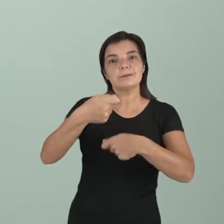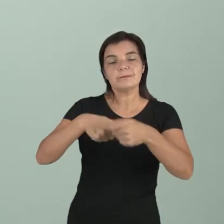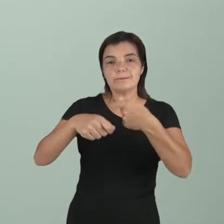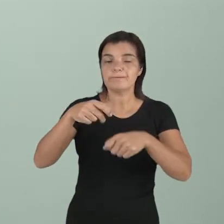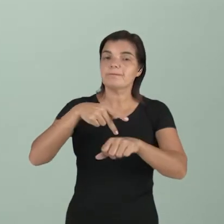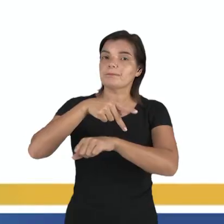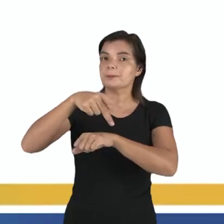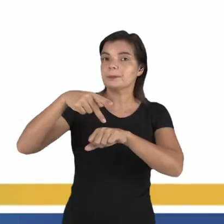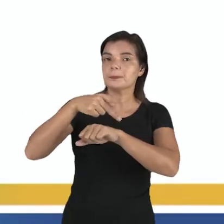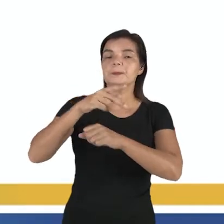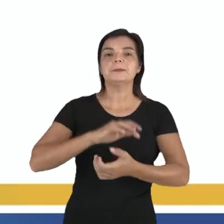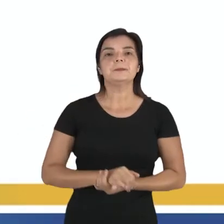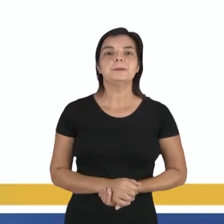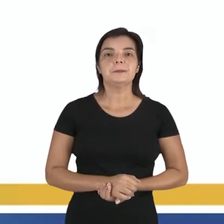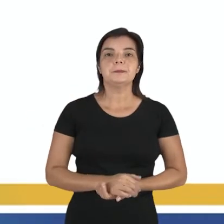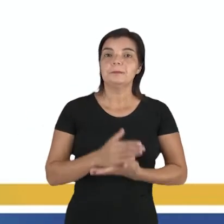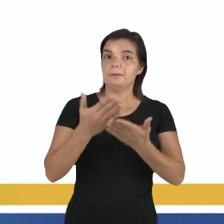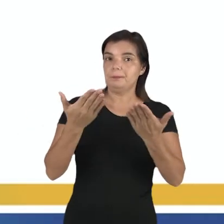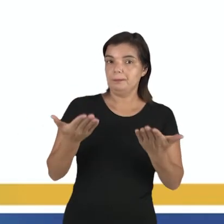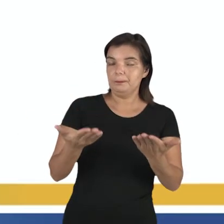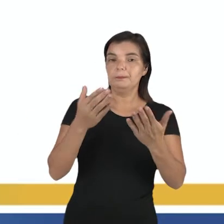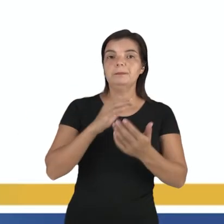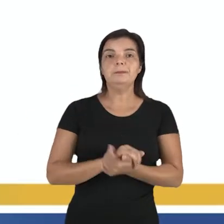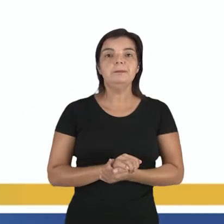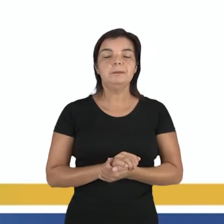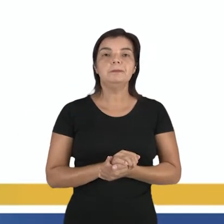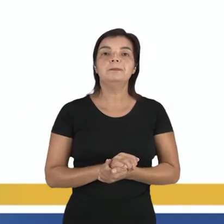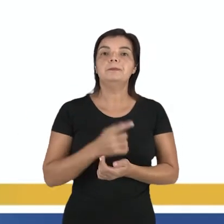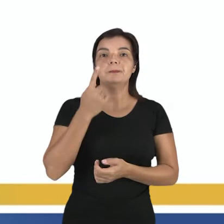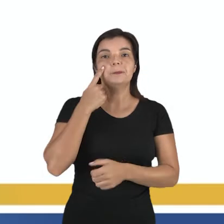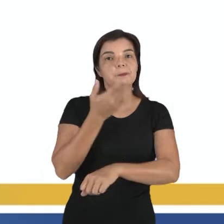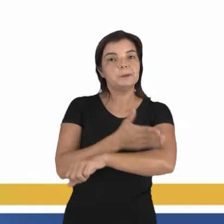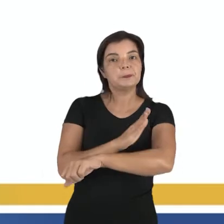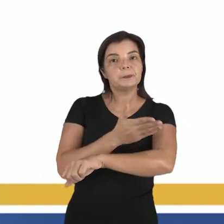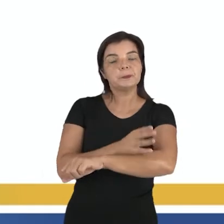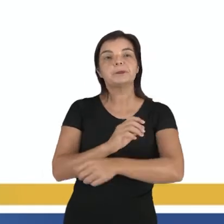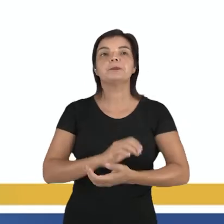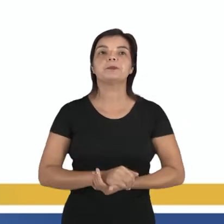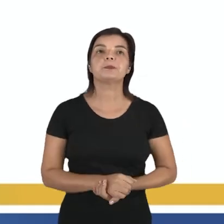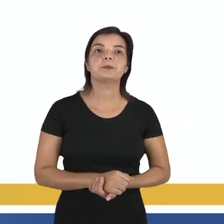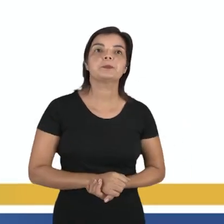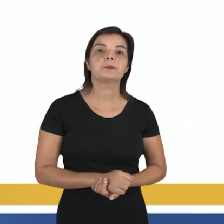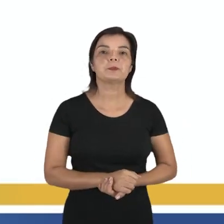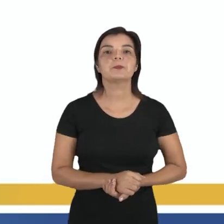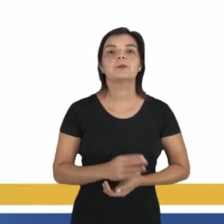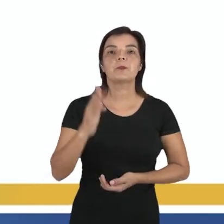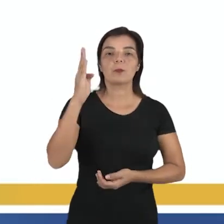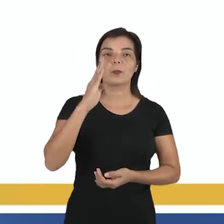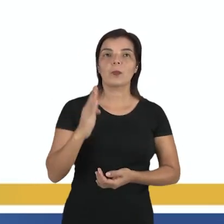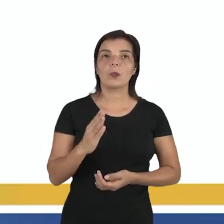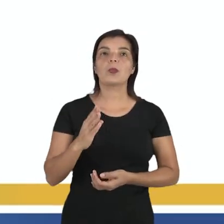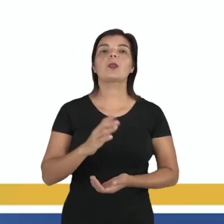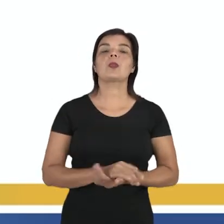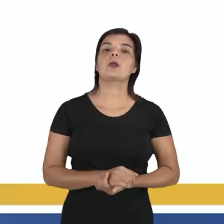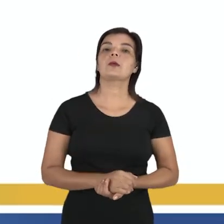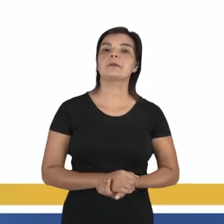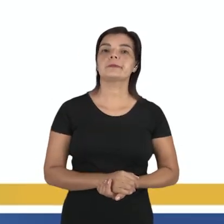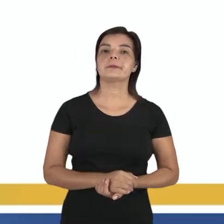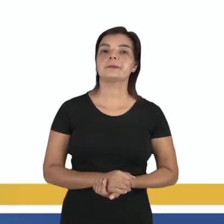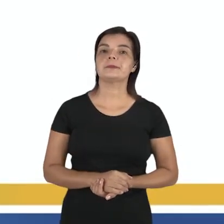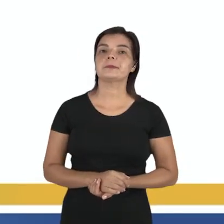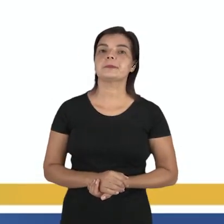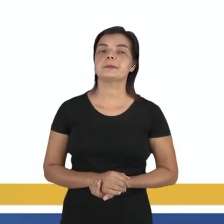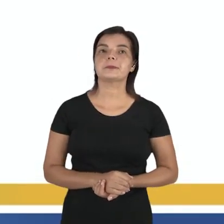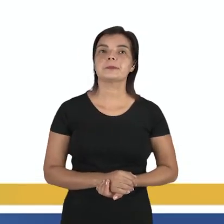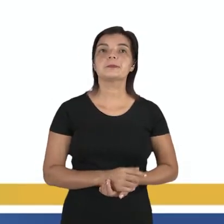região quente, a gente vai ter a nossa região mais fria, a gente vai ter uma região com a temperatura média